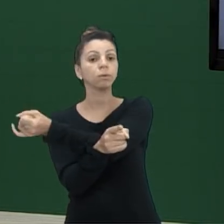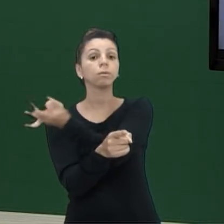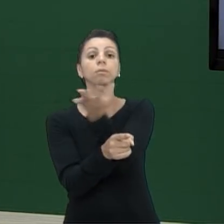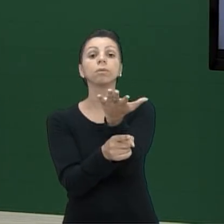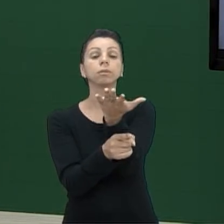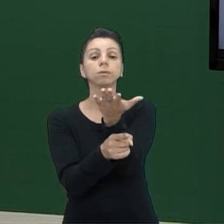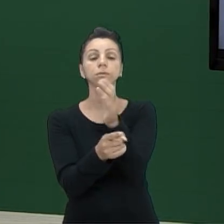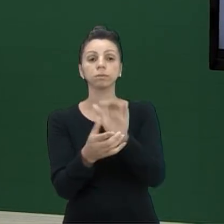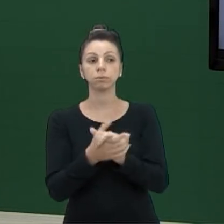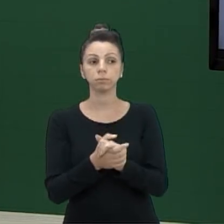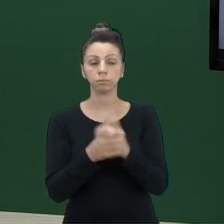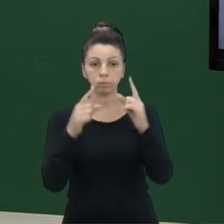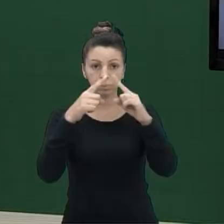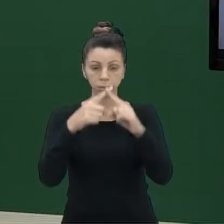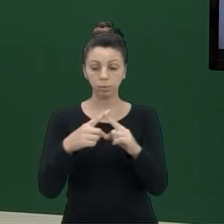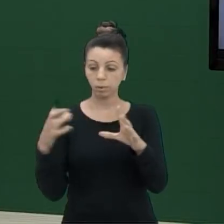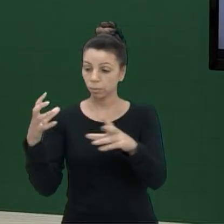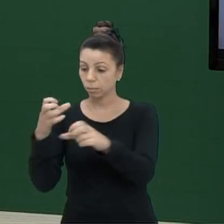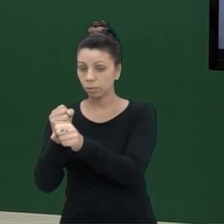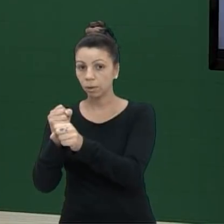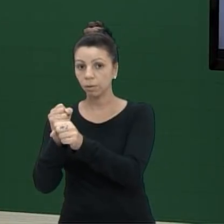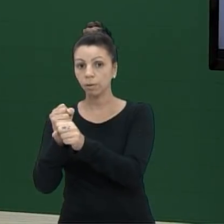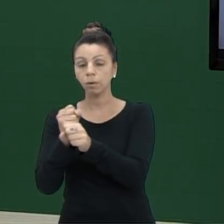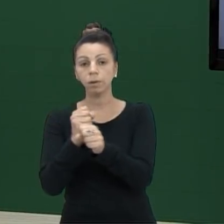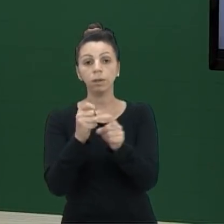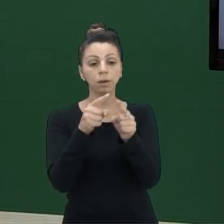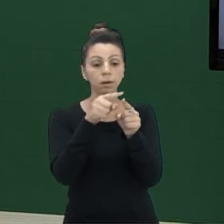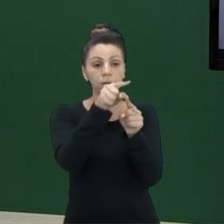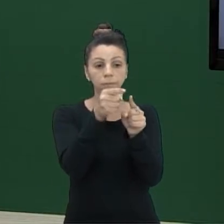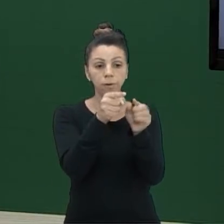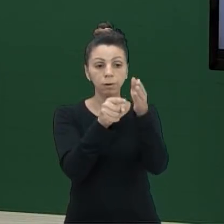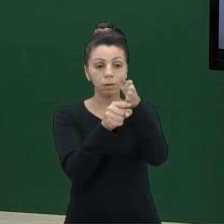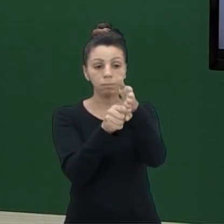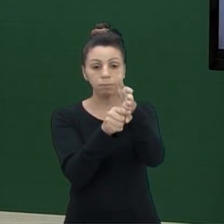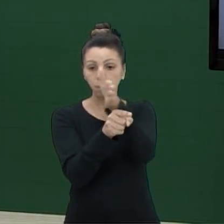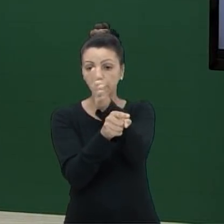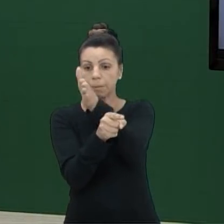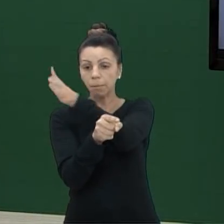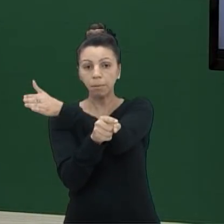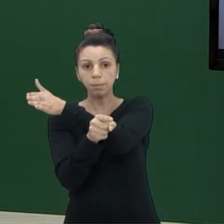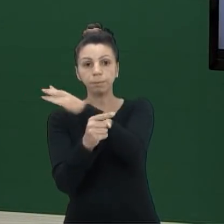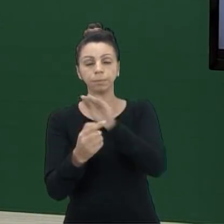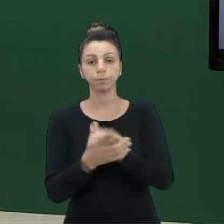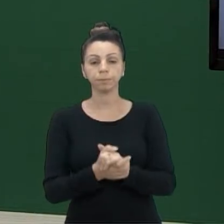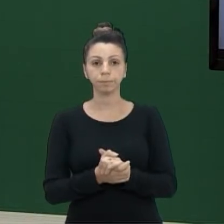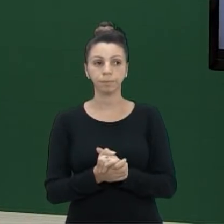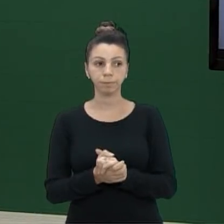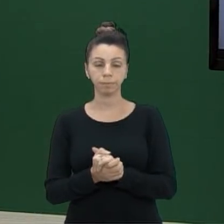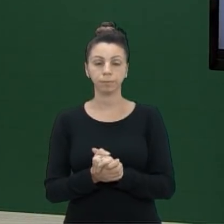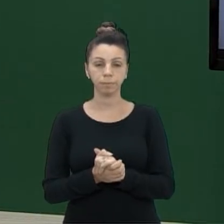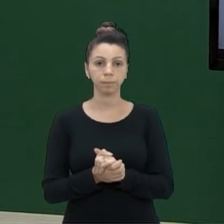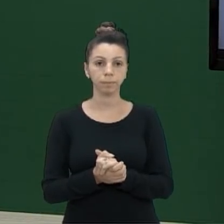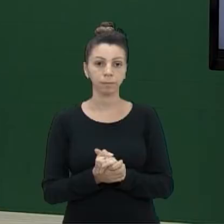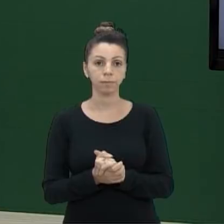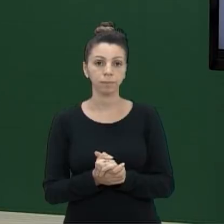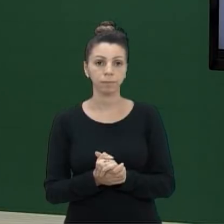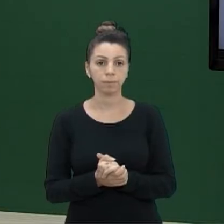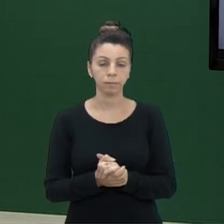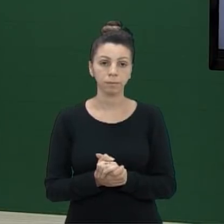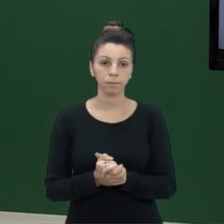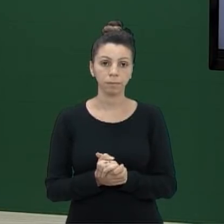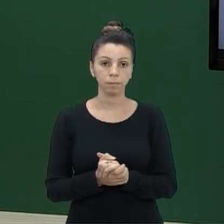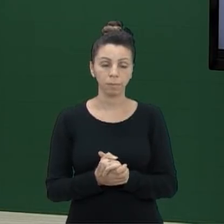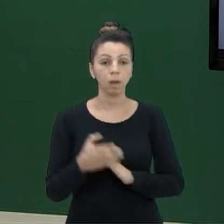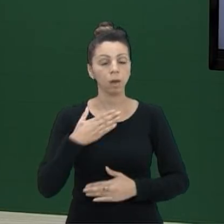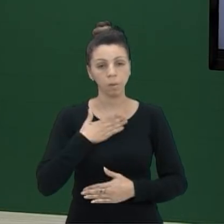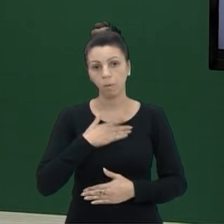que estão multiplicando, somar eles e correr as vírgulas. Eu prefiro fazer assim, façam assim, se possível. Então, a